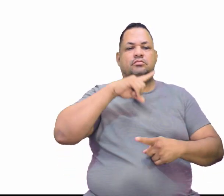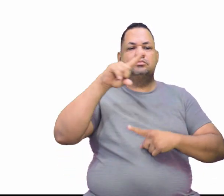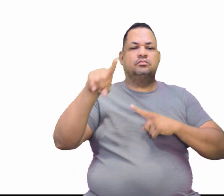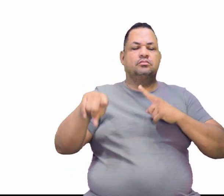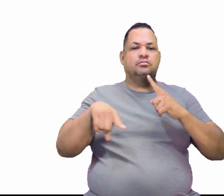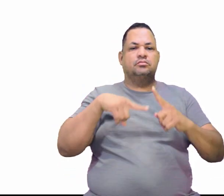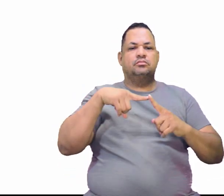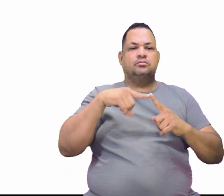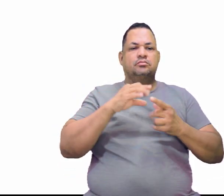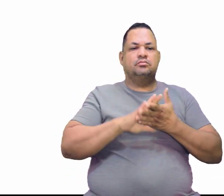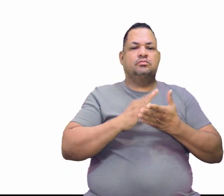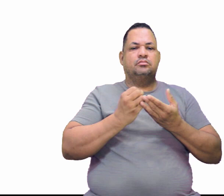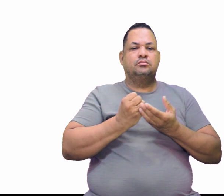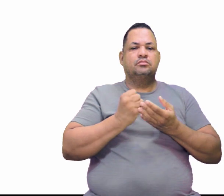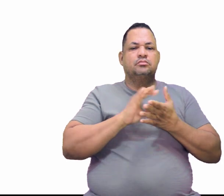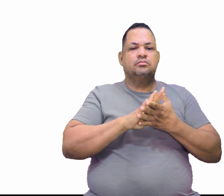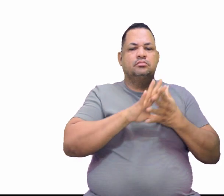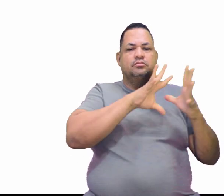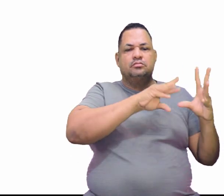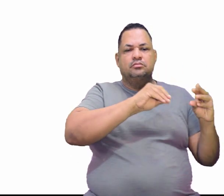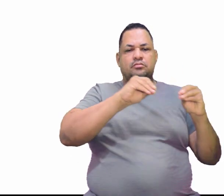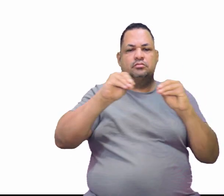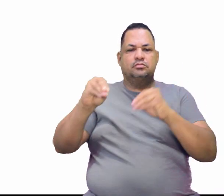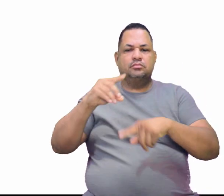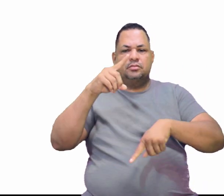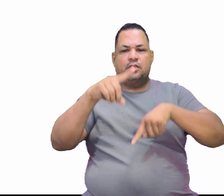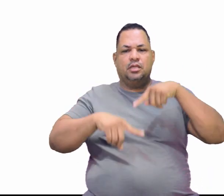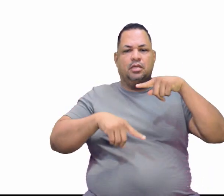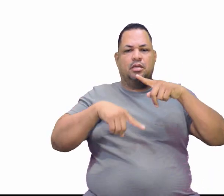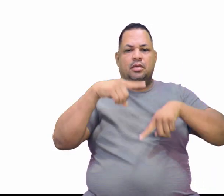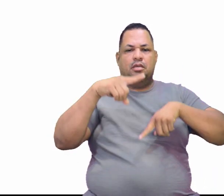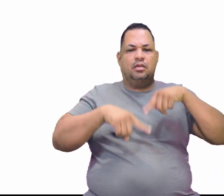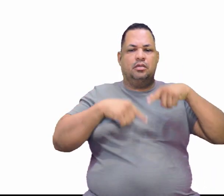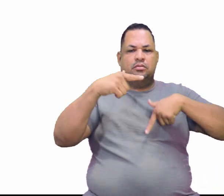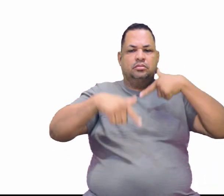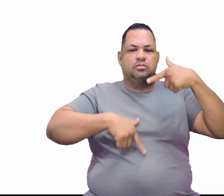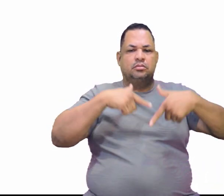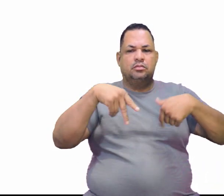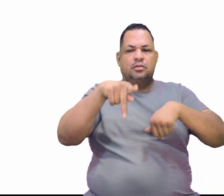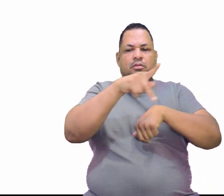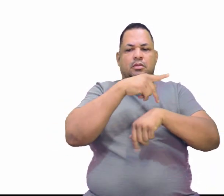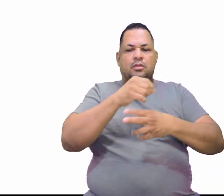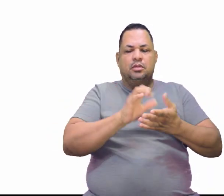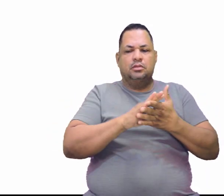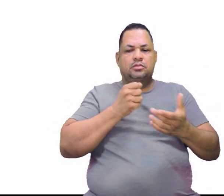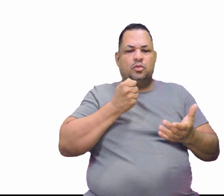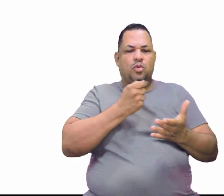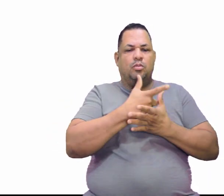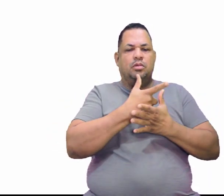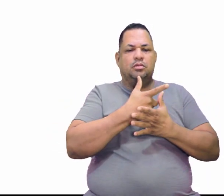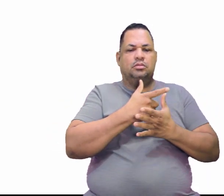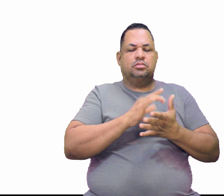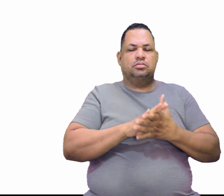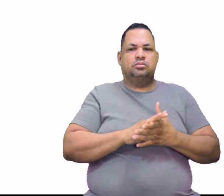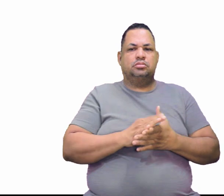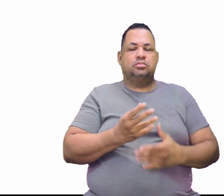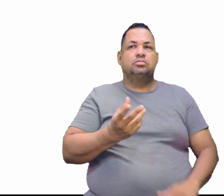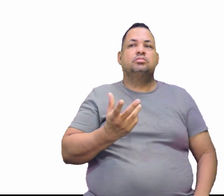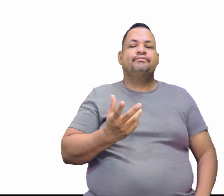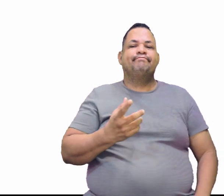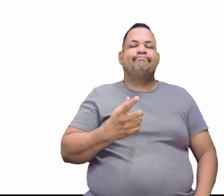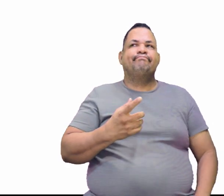como escoar a sua produção para os países compradores. Até então, aluno, os